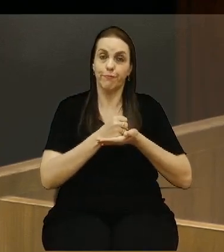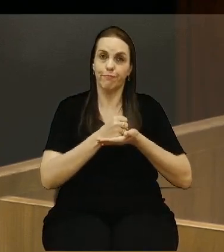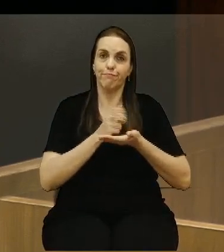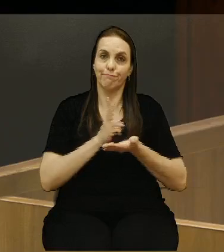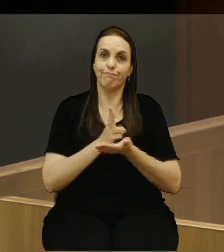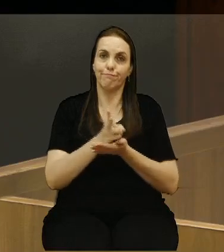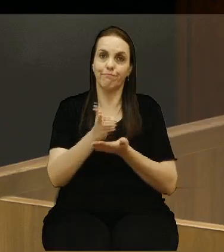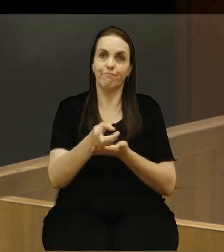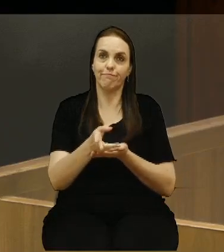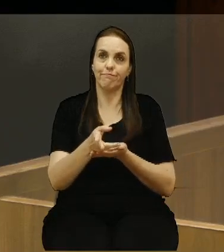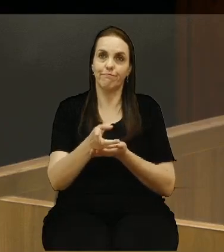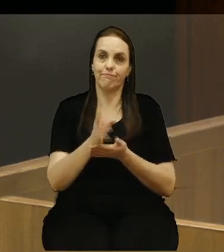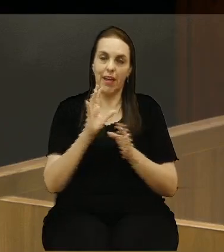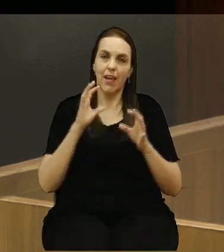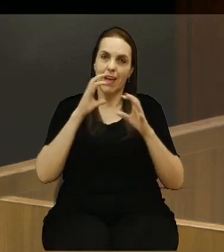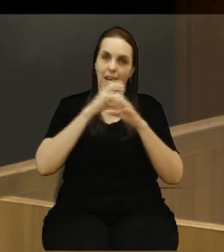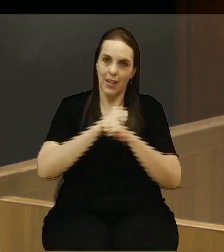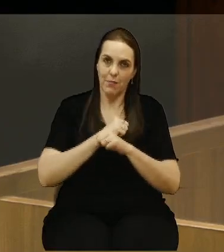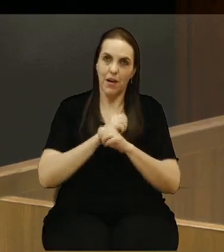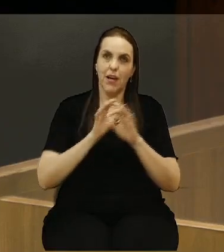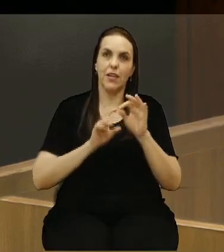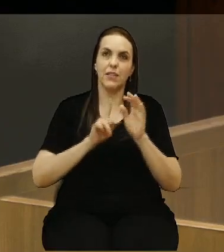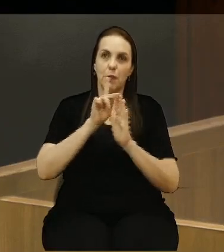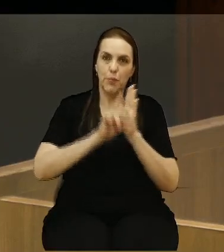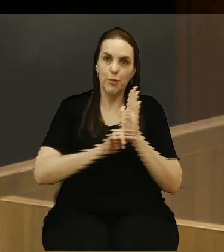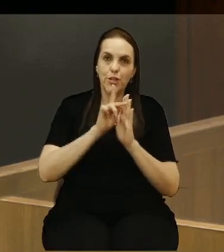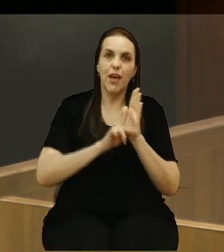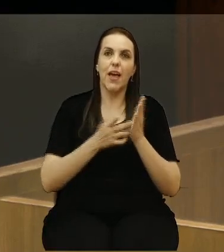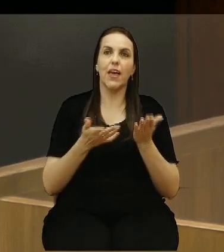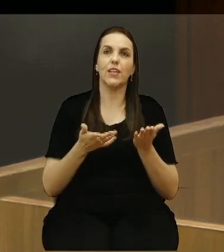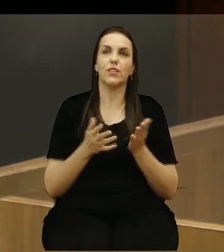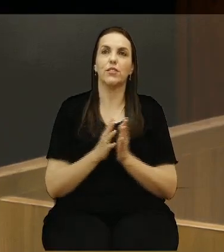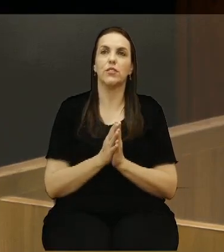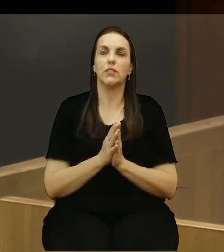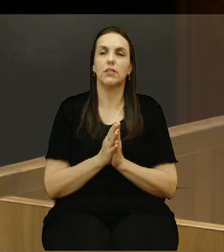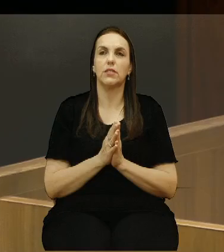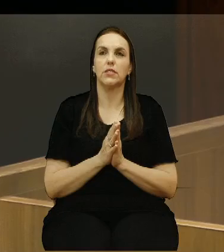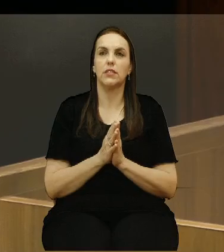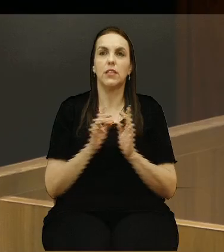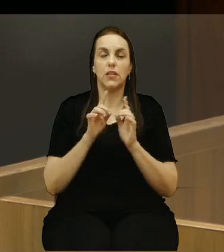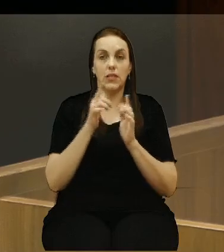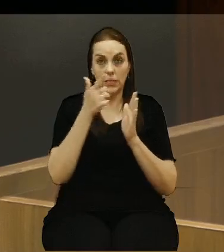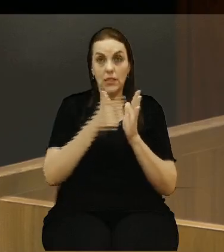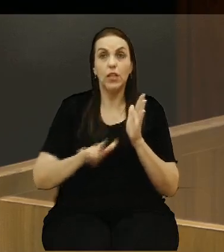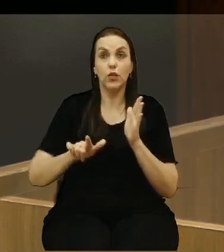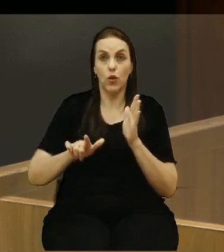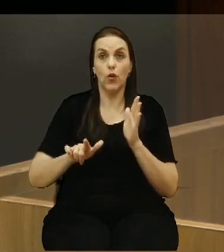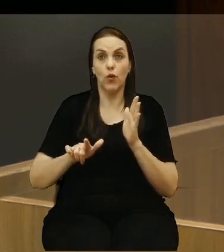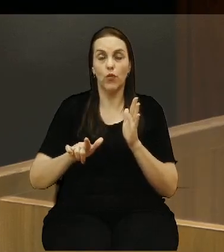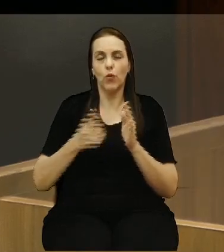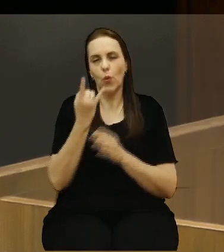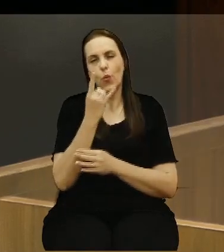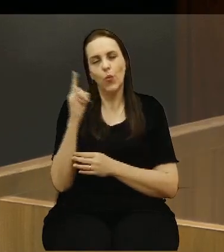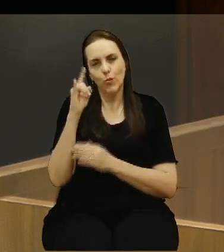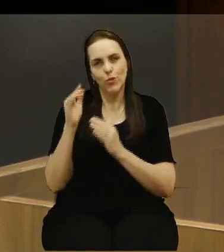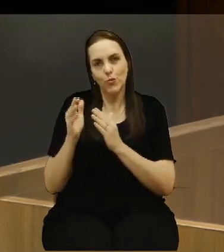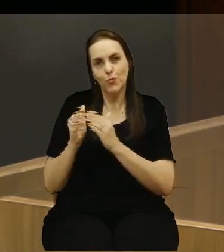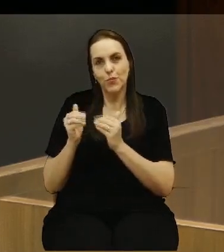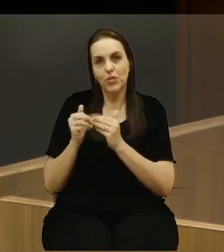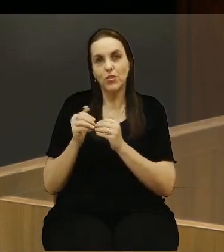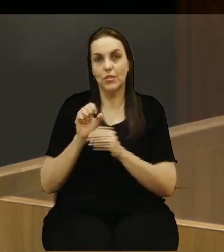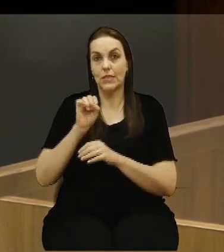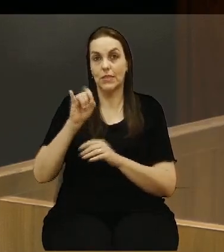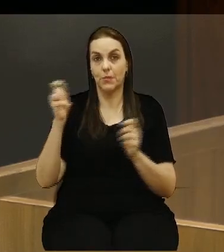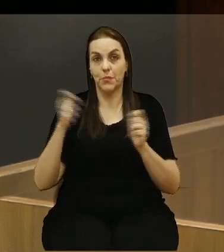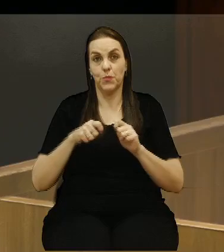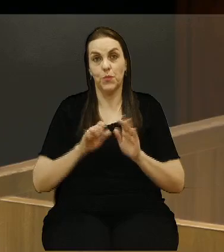dado na causa animal, em projetos. E, mais uma vez, um último pedido, presidente, se